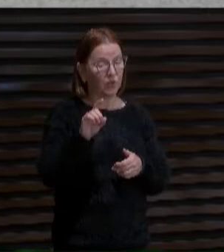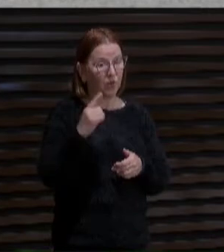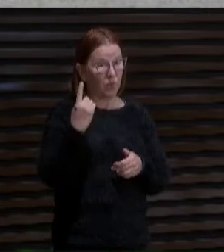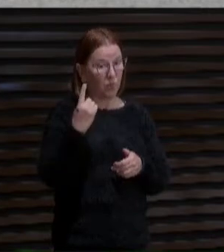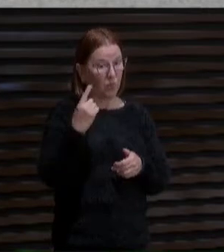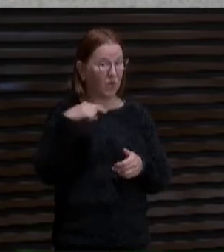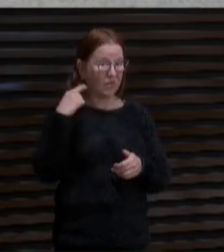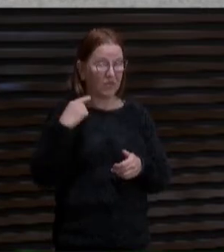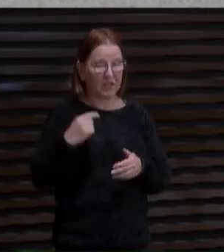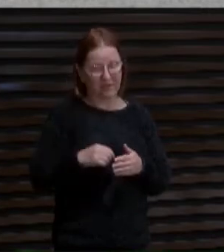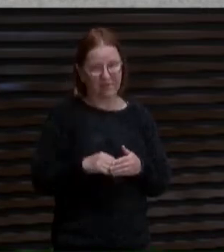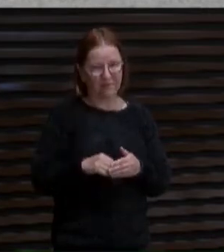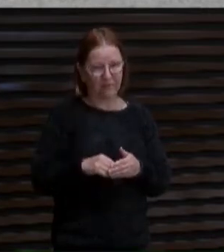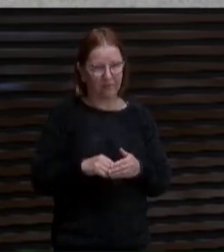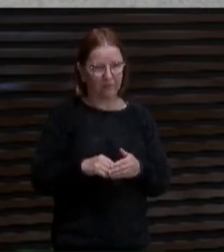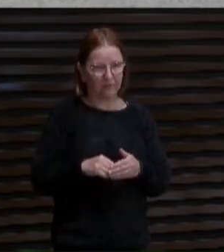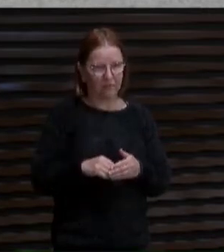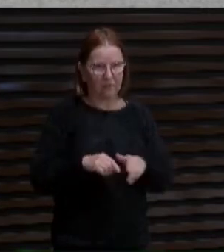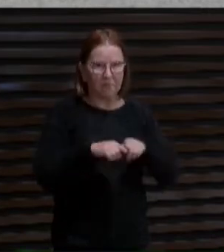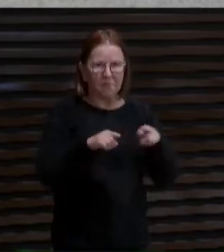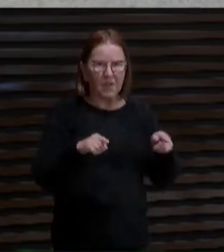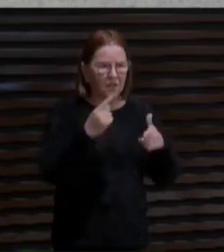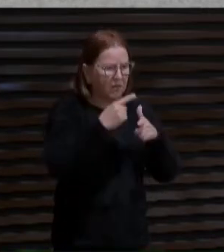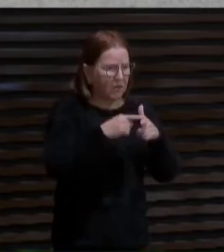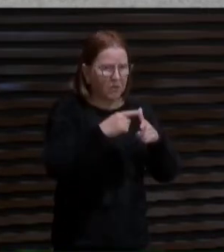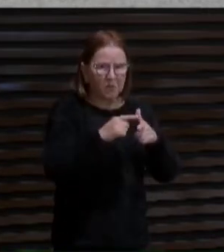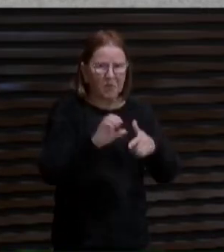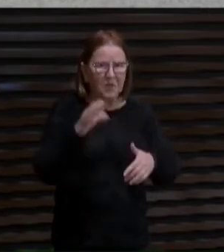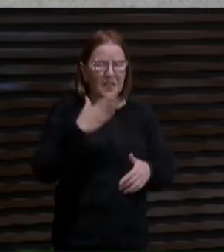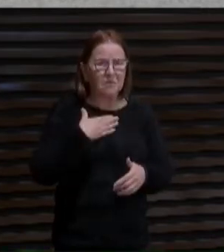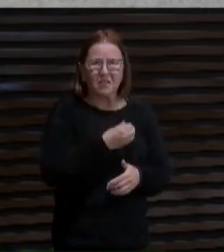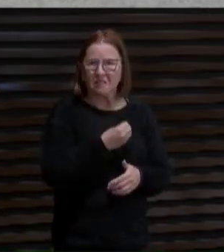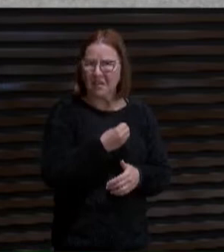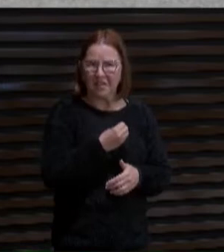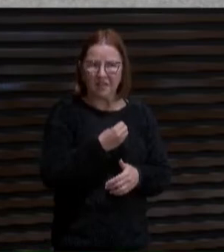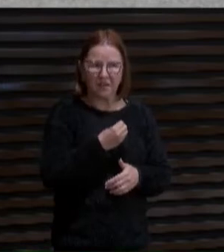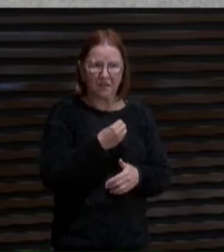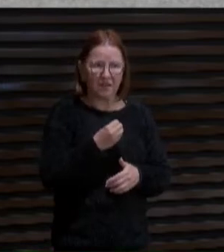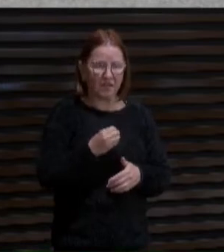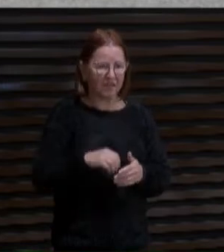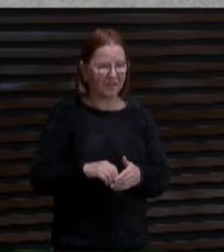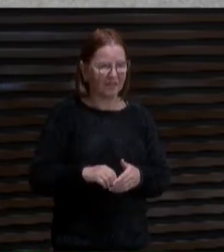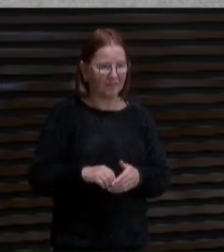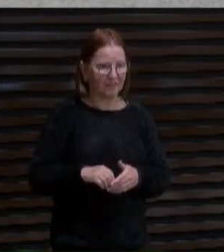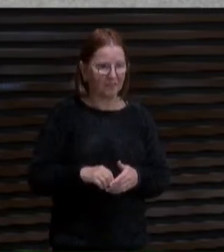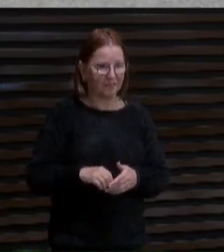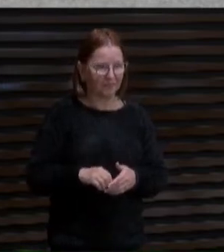o que que eu vou fazer com as com as encrencas que vem para cima de mim com as causas que vem para cima de mim